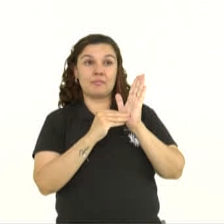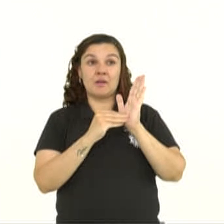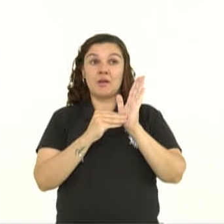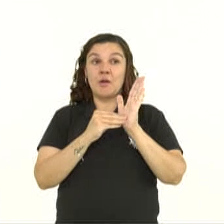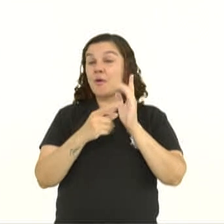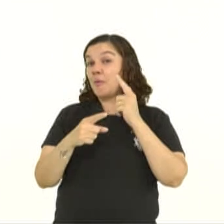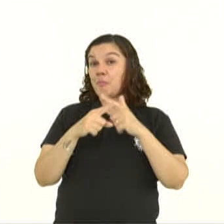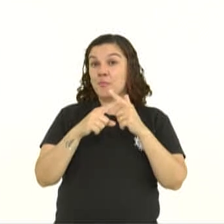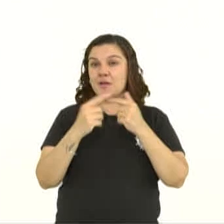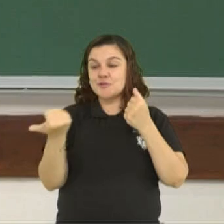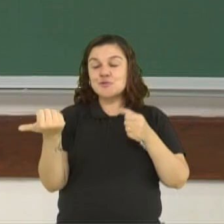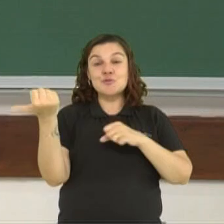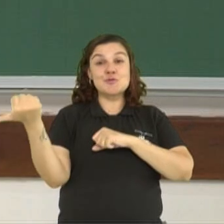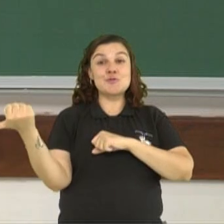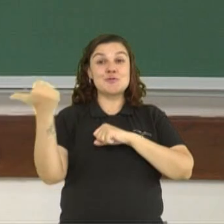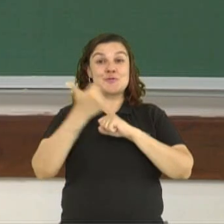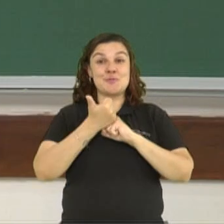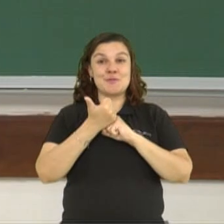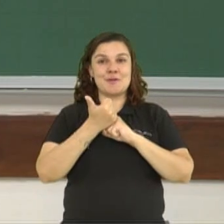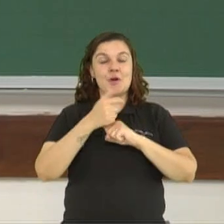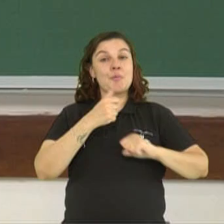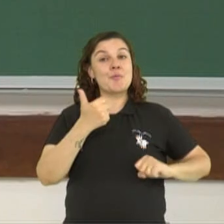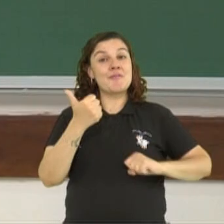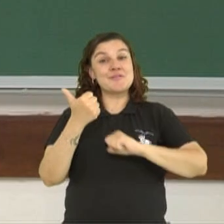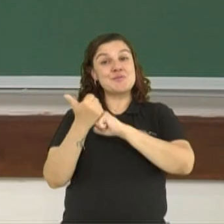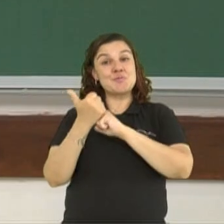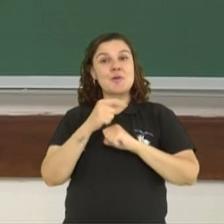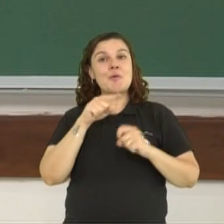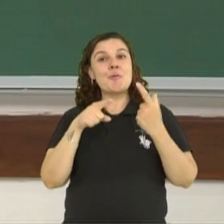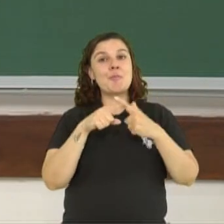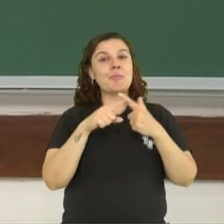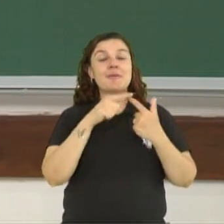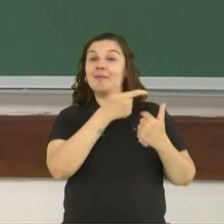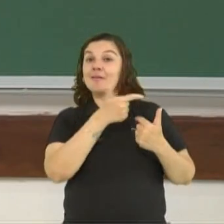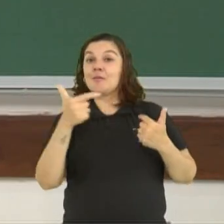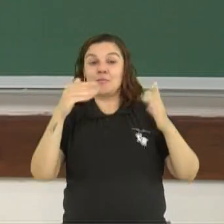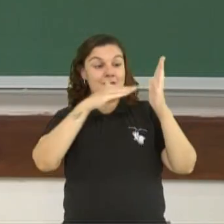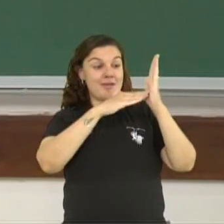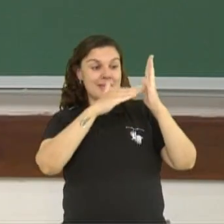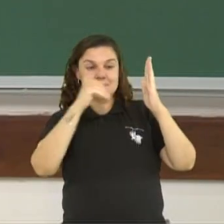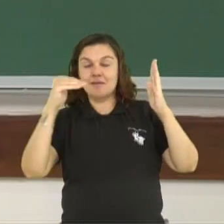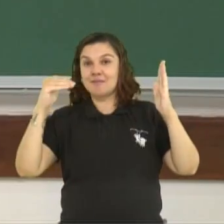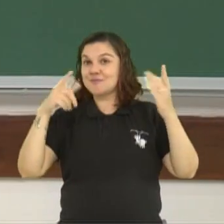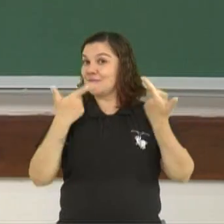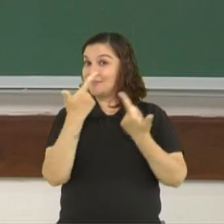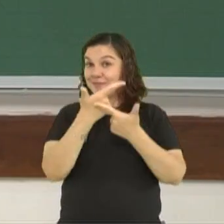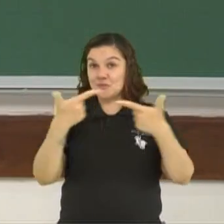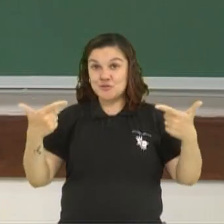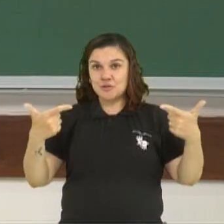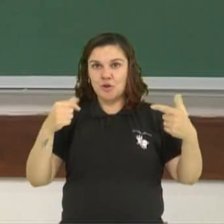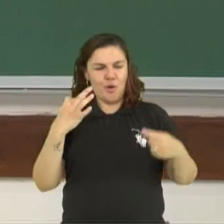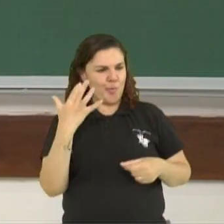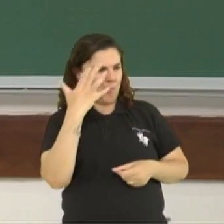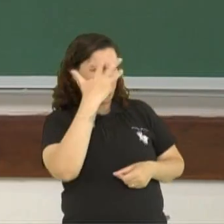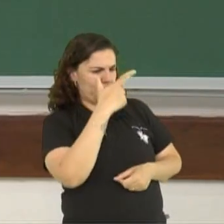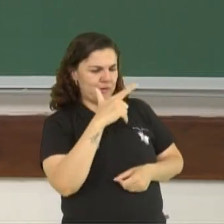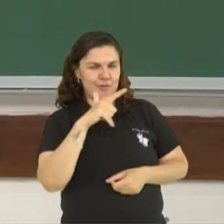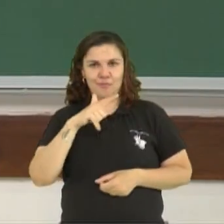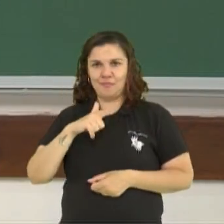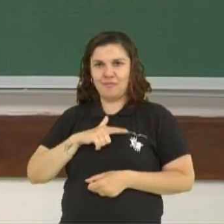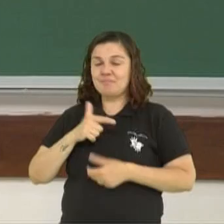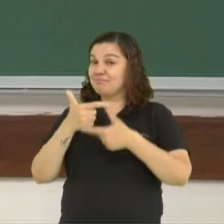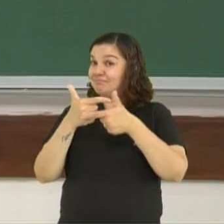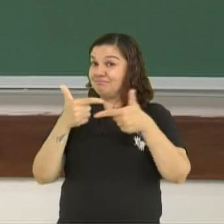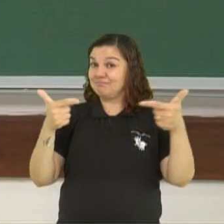O que eu falei para vocês. Lá na pré-história não existia aquela noção estética. Estética significa a noção do belo e do feio. Eles